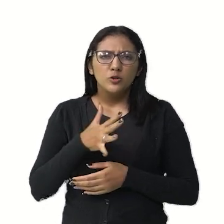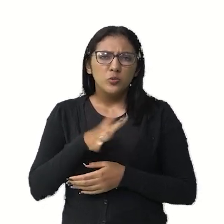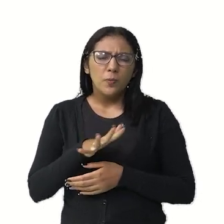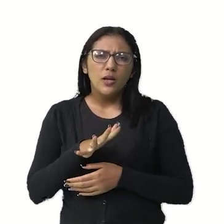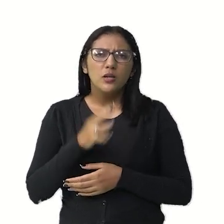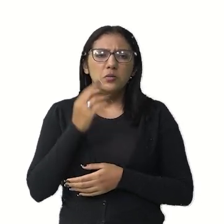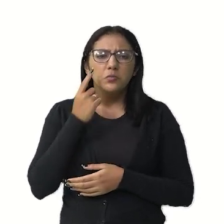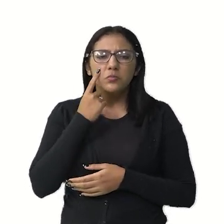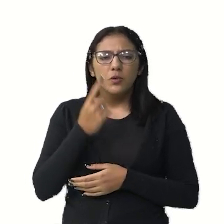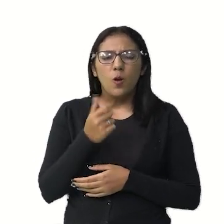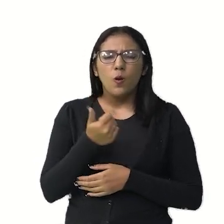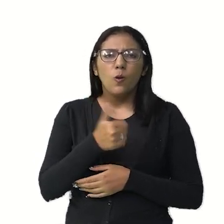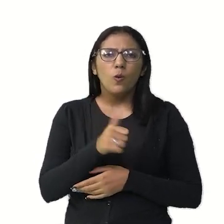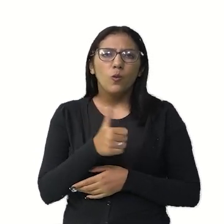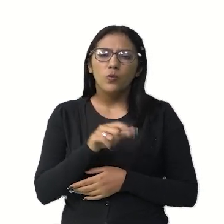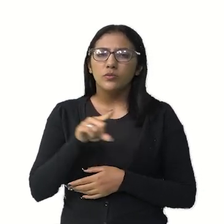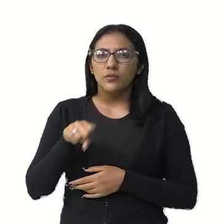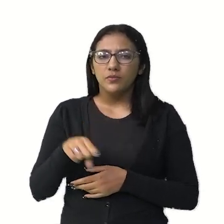11,6, tá?